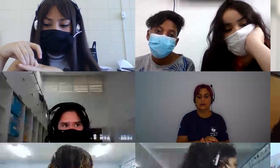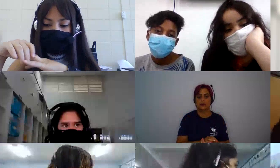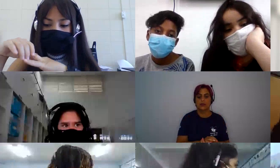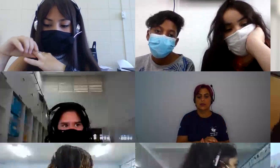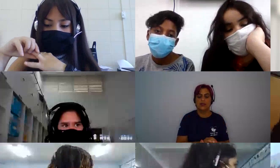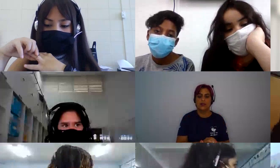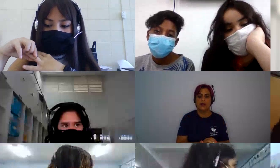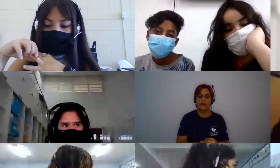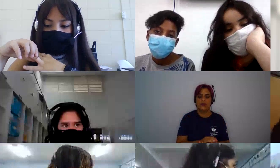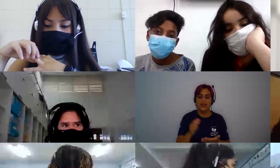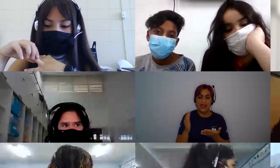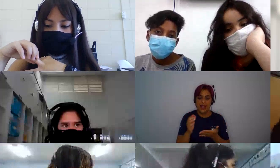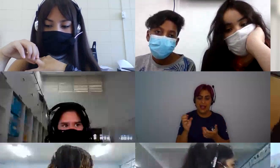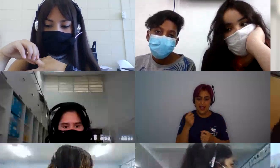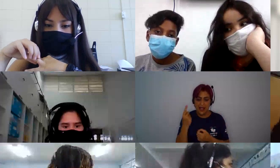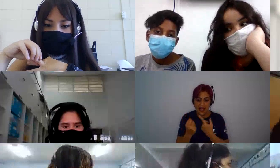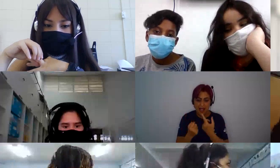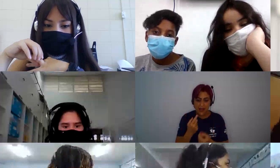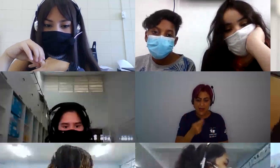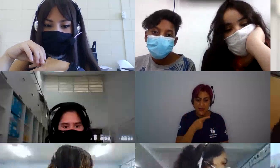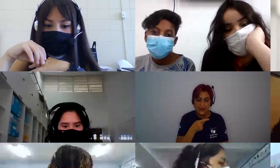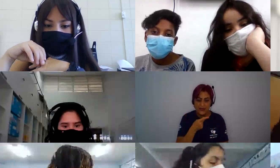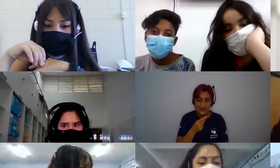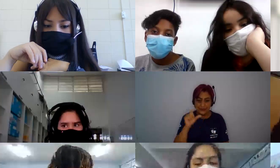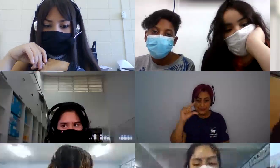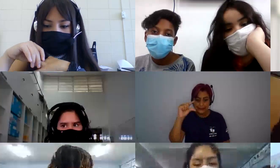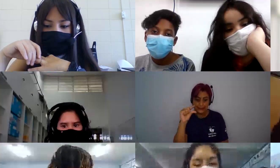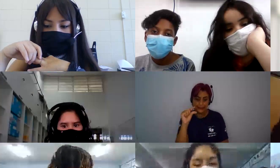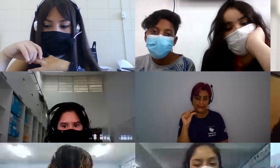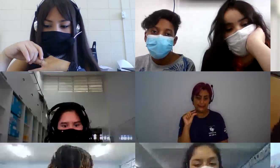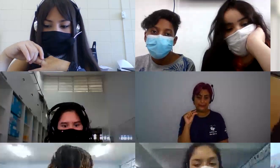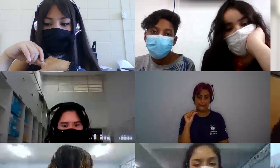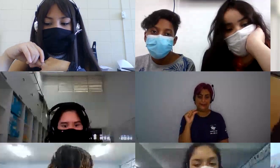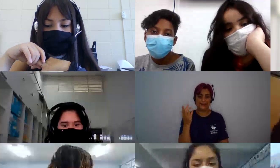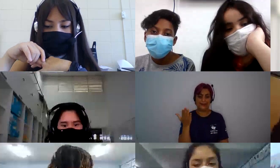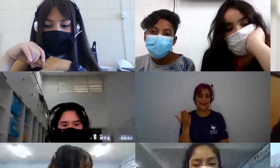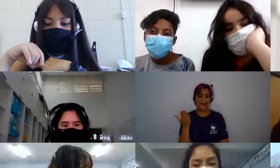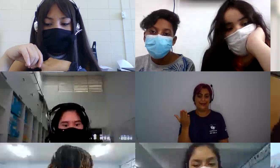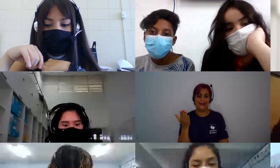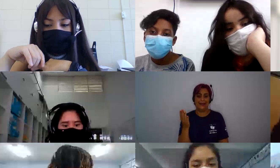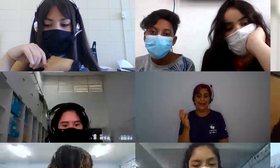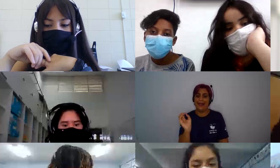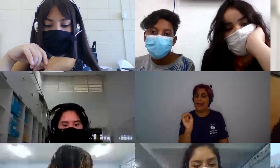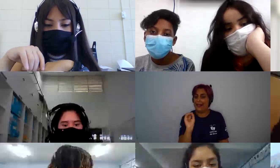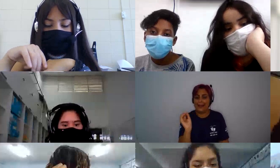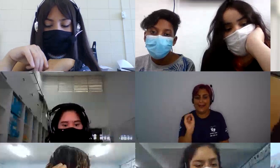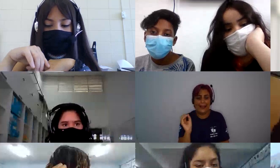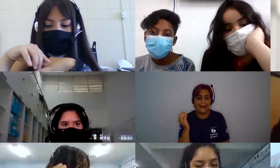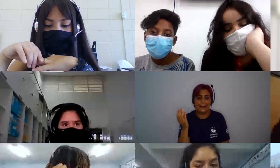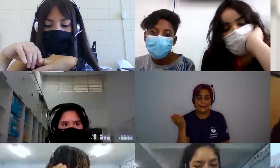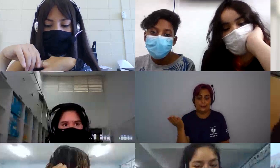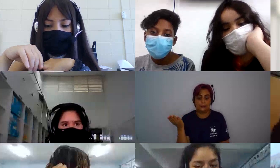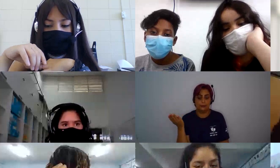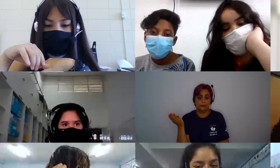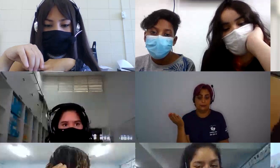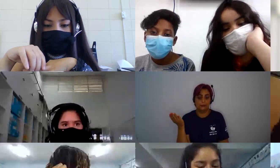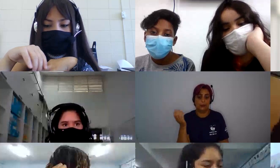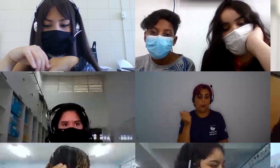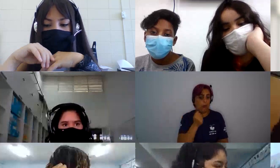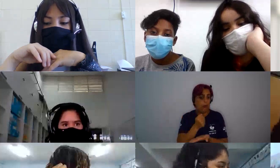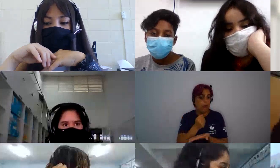segundos. 35 segundos é nada, não é verdade, Rayane? 35 segundos é nada, já passou. E